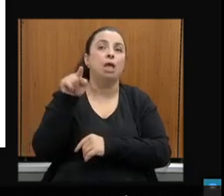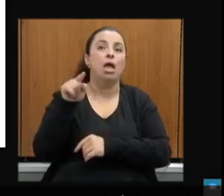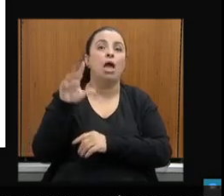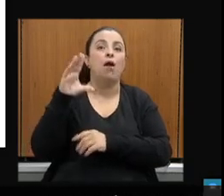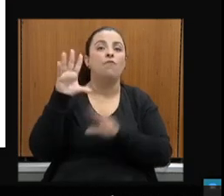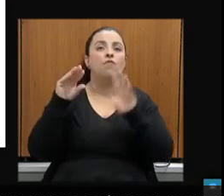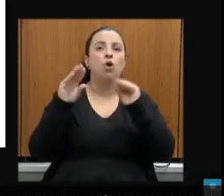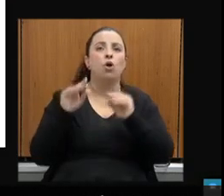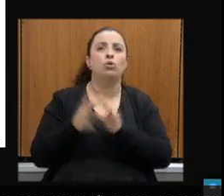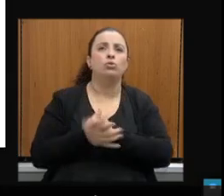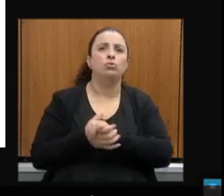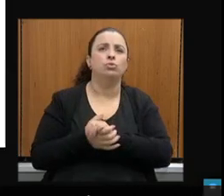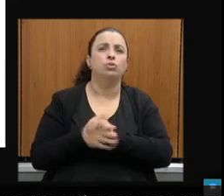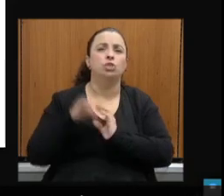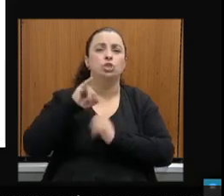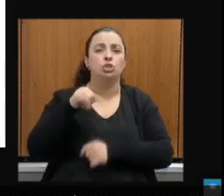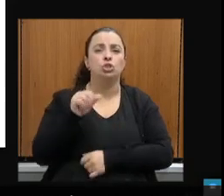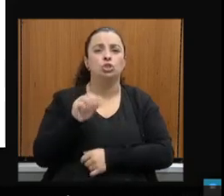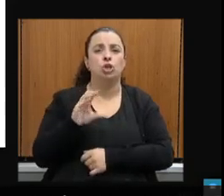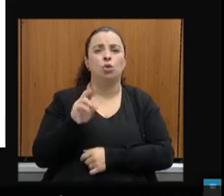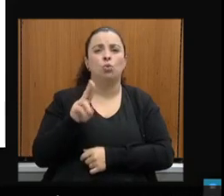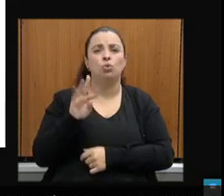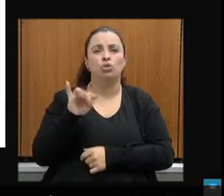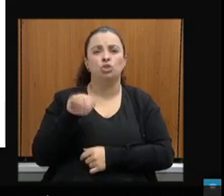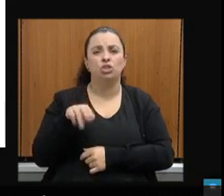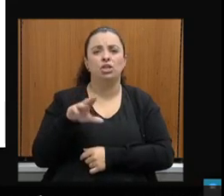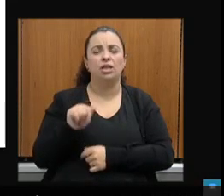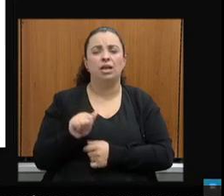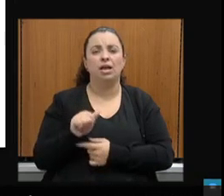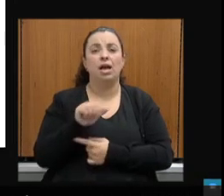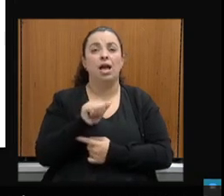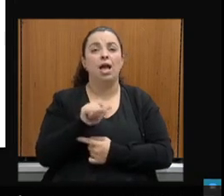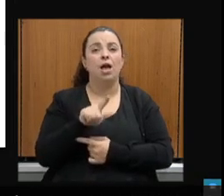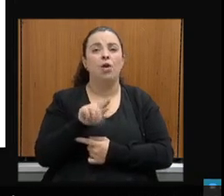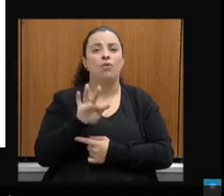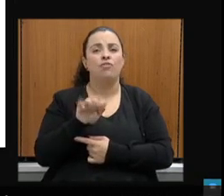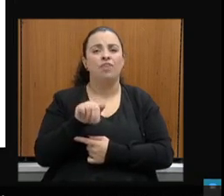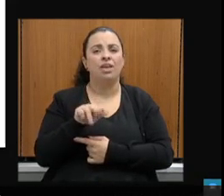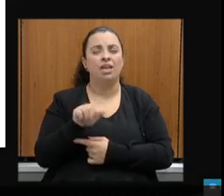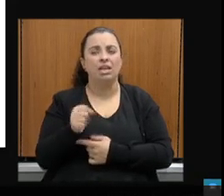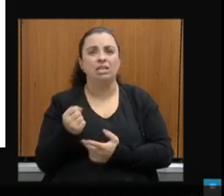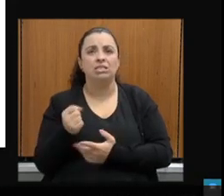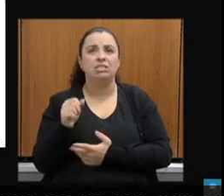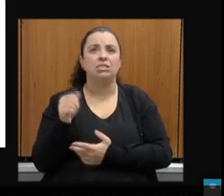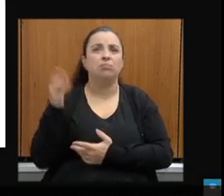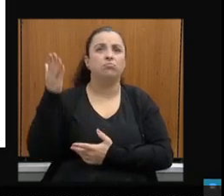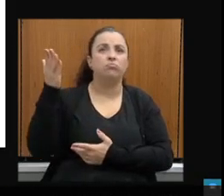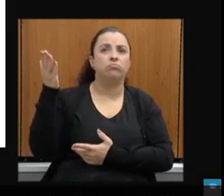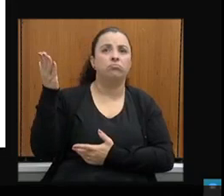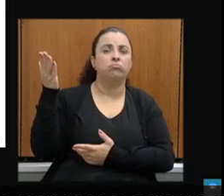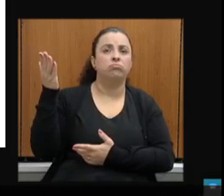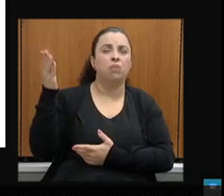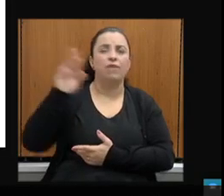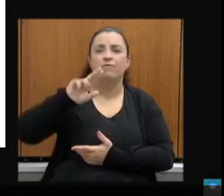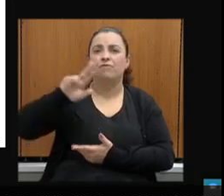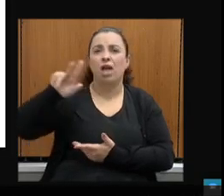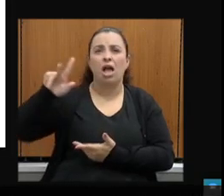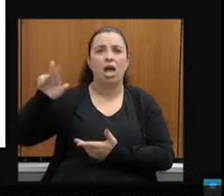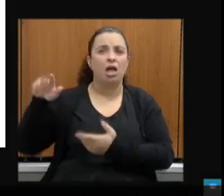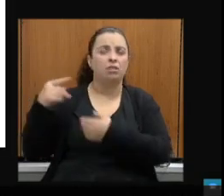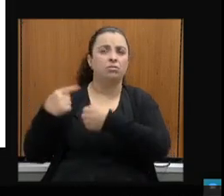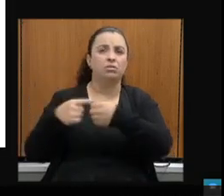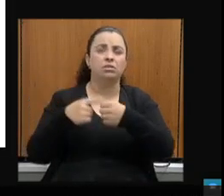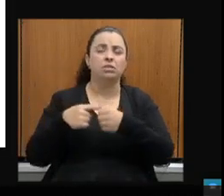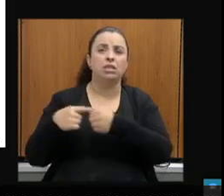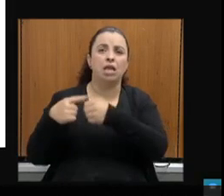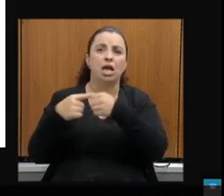Jacutinga subestação nova alfena subestação nova Araguari subtração nova Araguari para a fábrica da L